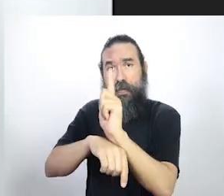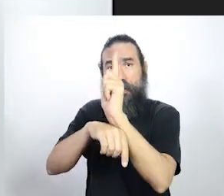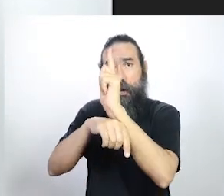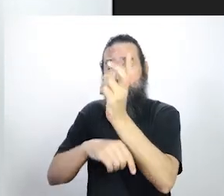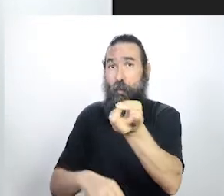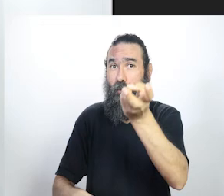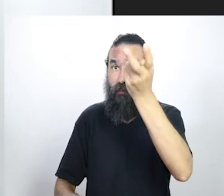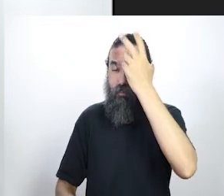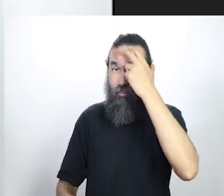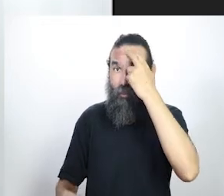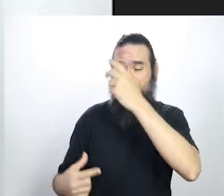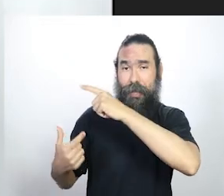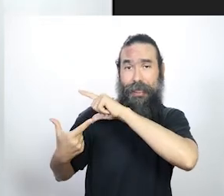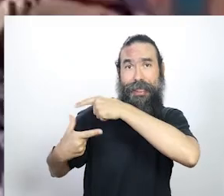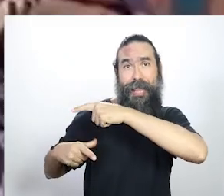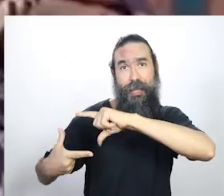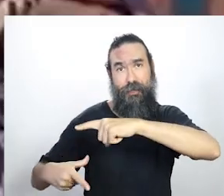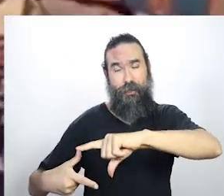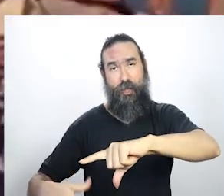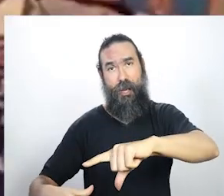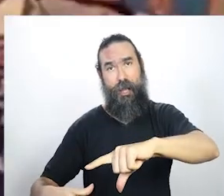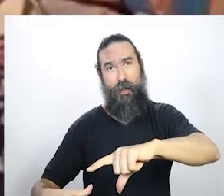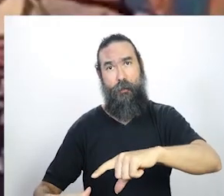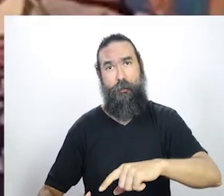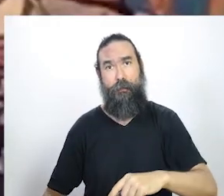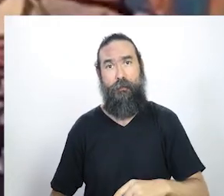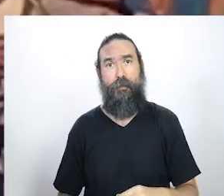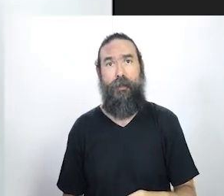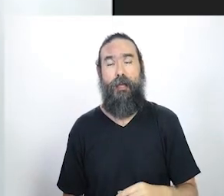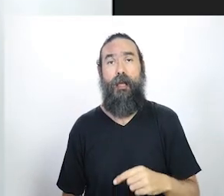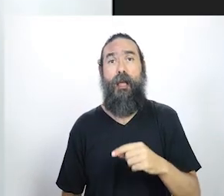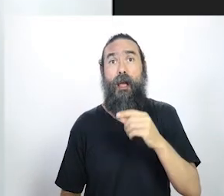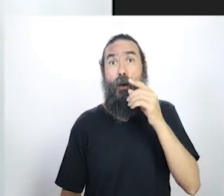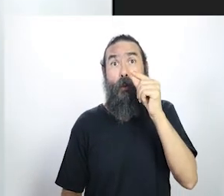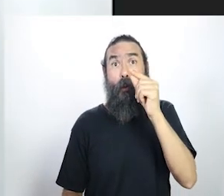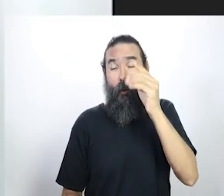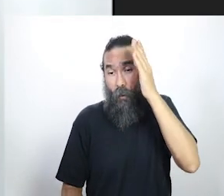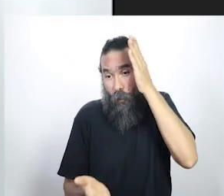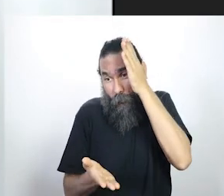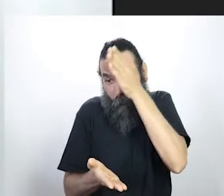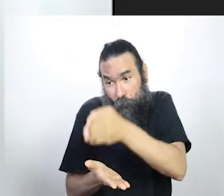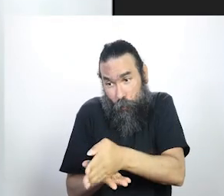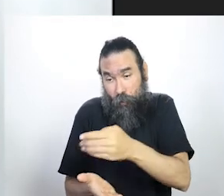desenvolvimento em comunidades tradicionais. Com foco em quilombos, né?